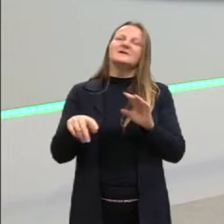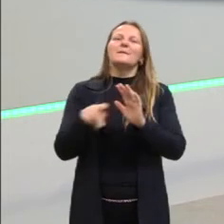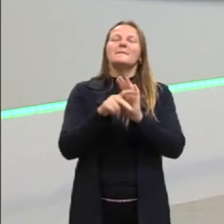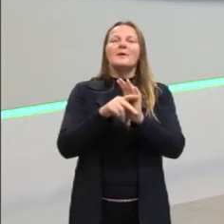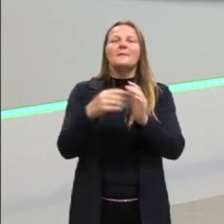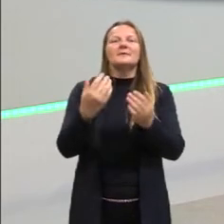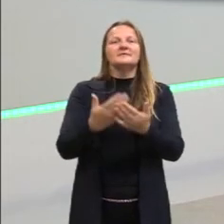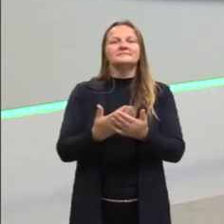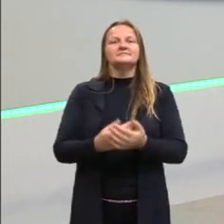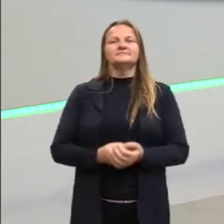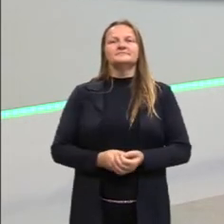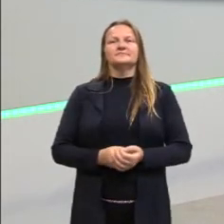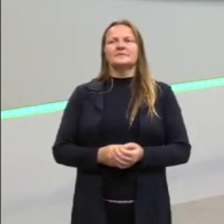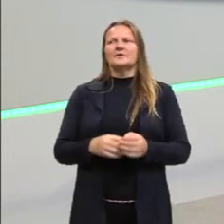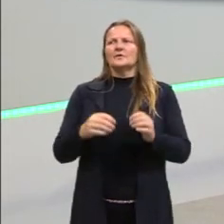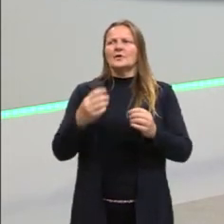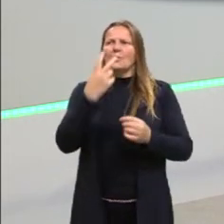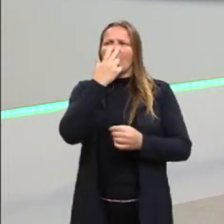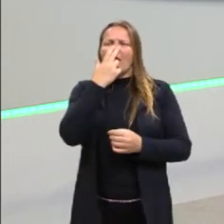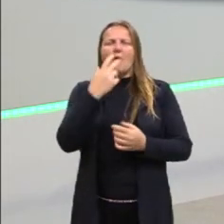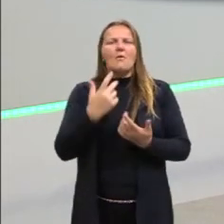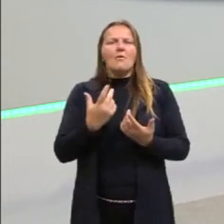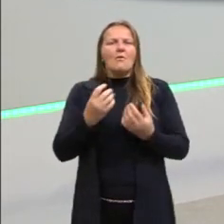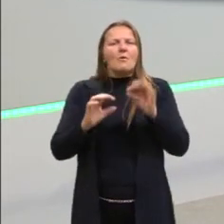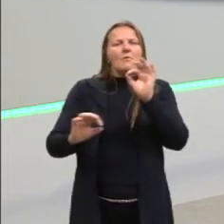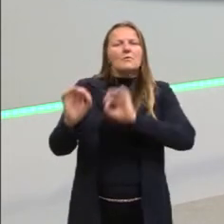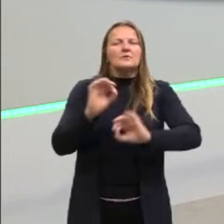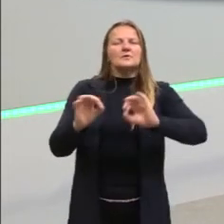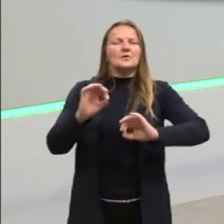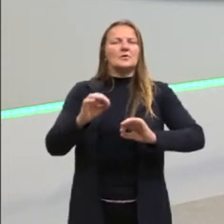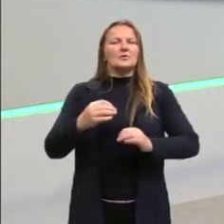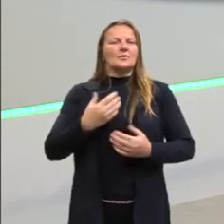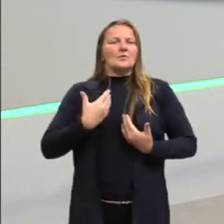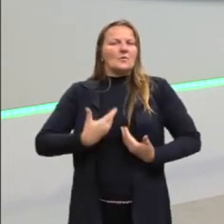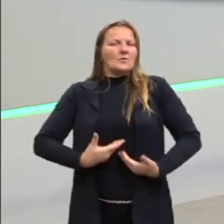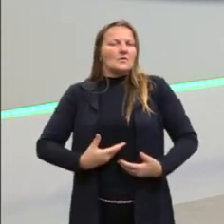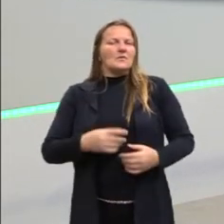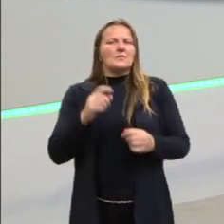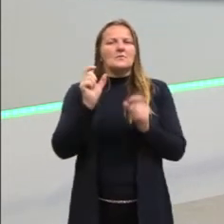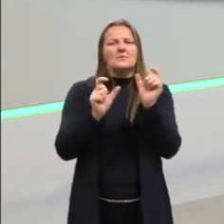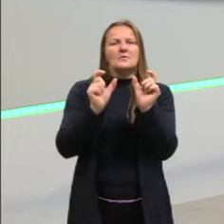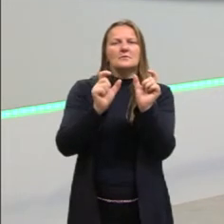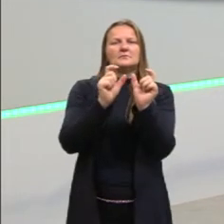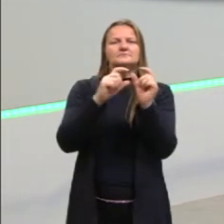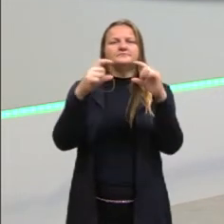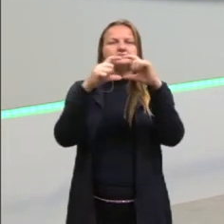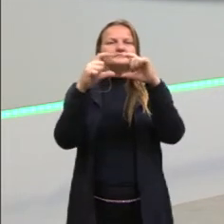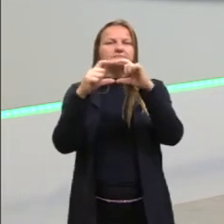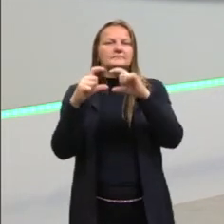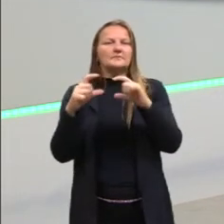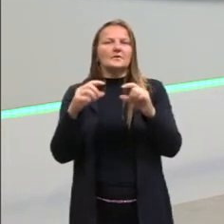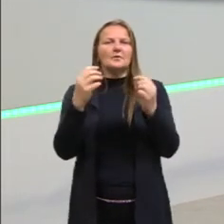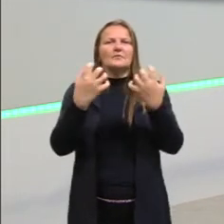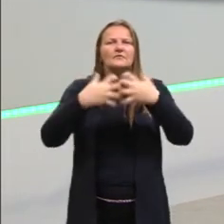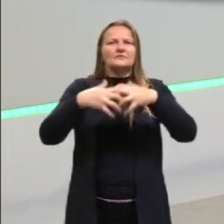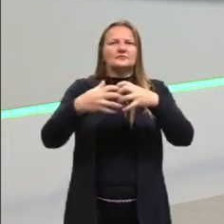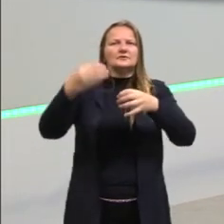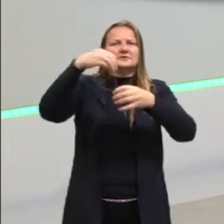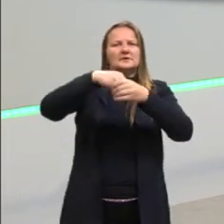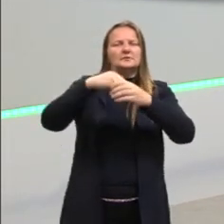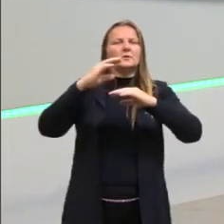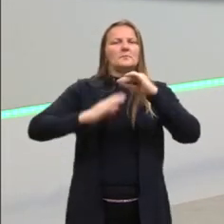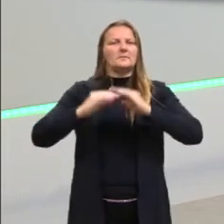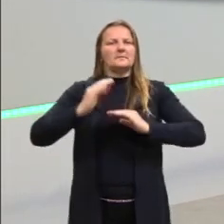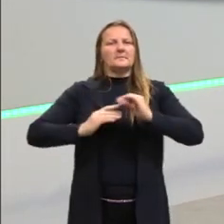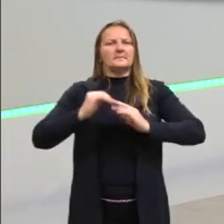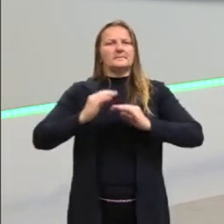com vocês sobre montando um look linguístico, que a gente falou sobre os termos da oração e sobre como eles funcionam na prática,